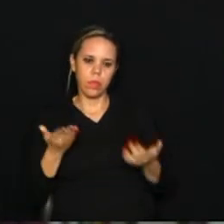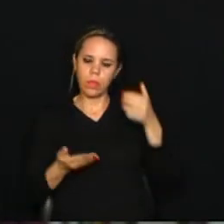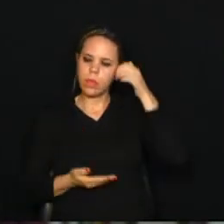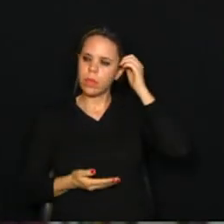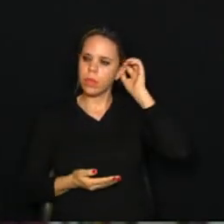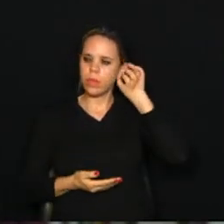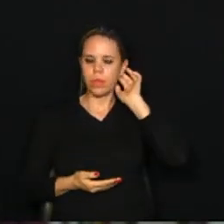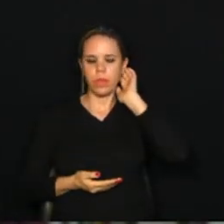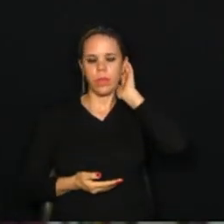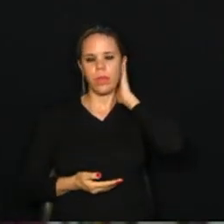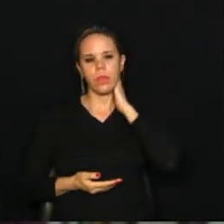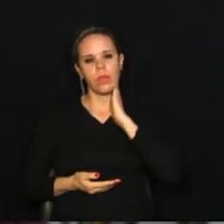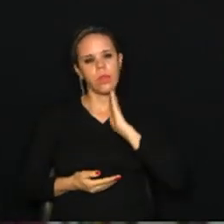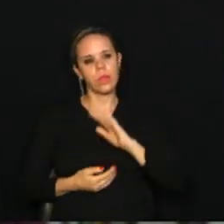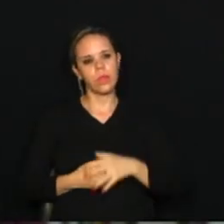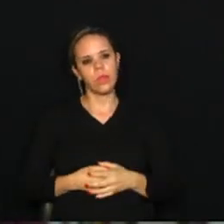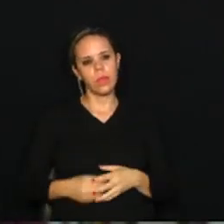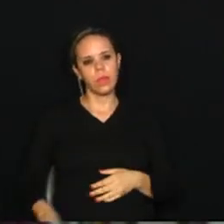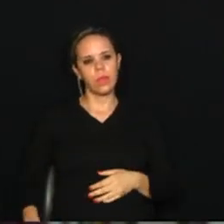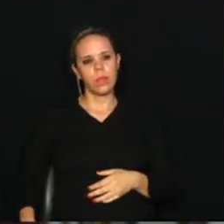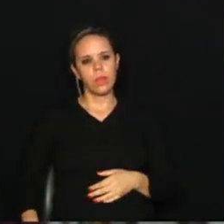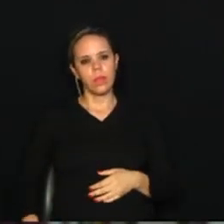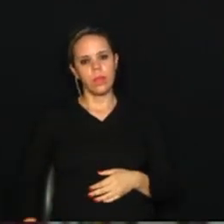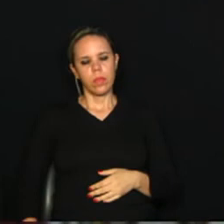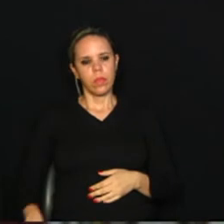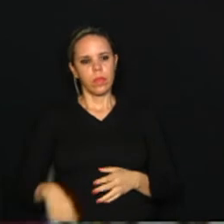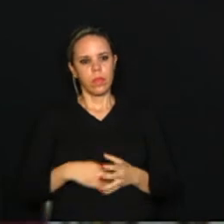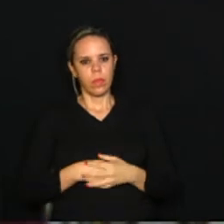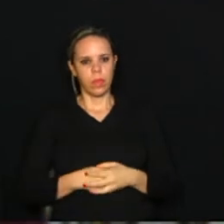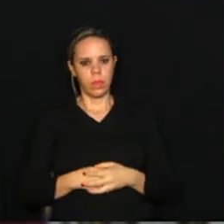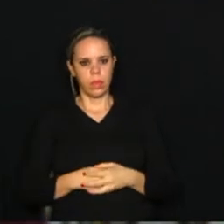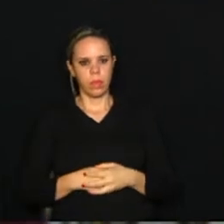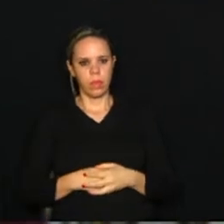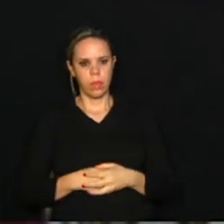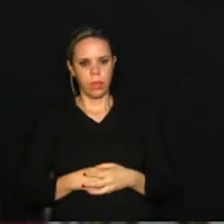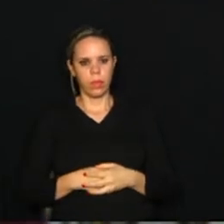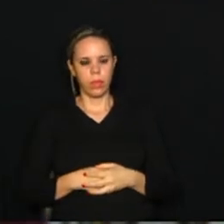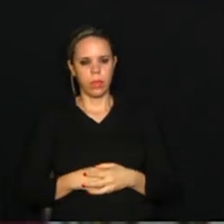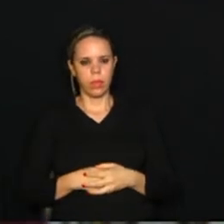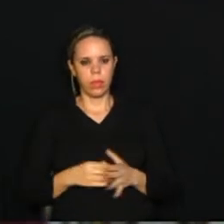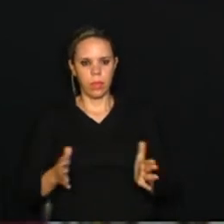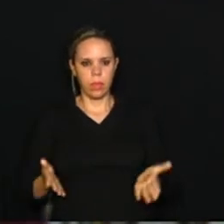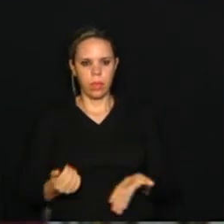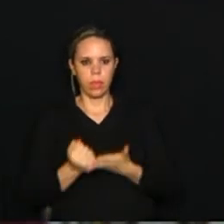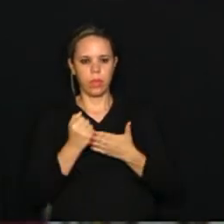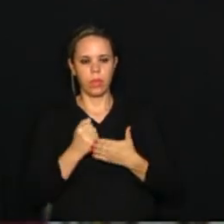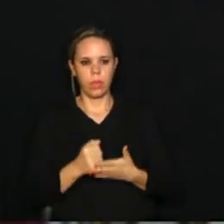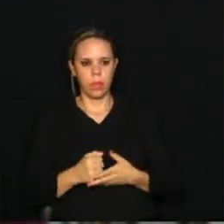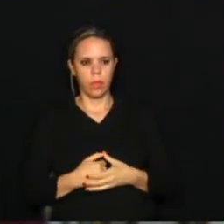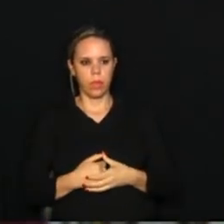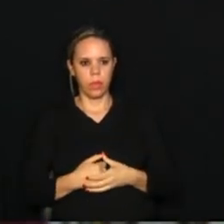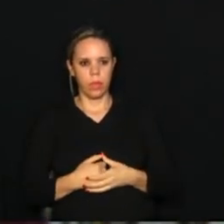de traçar essas linhas de contribuição, de